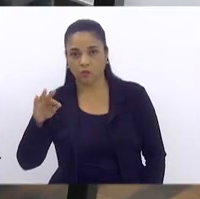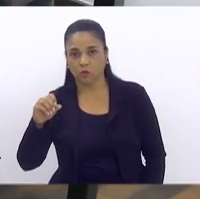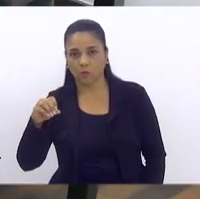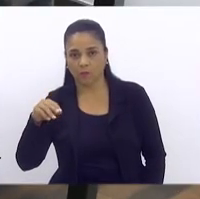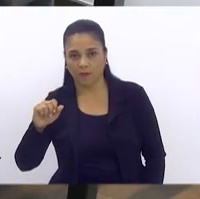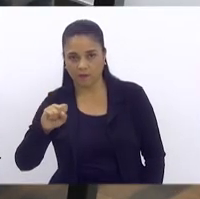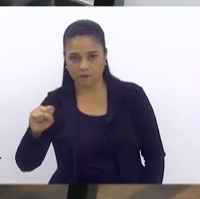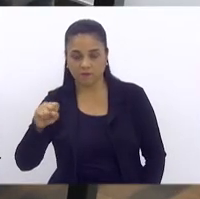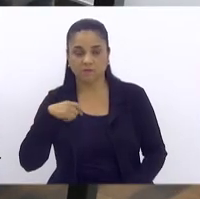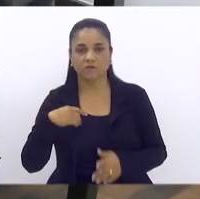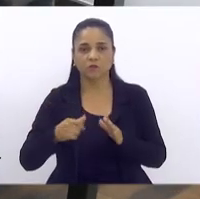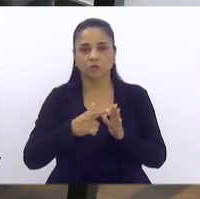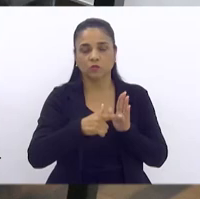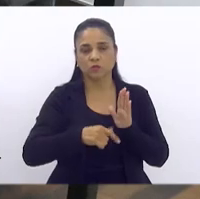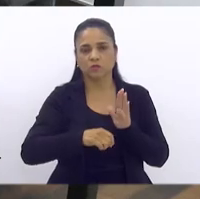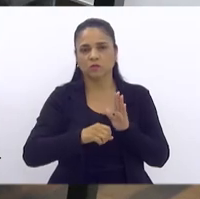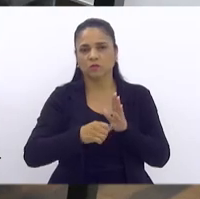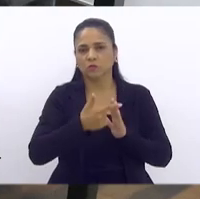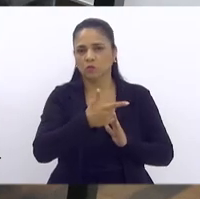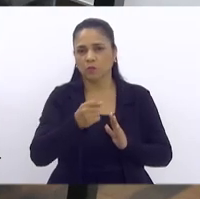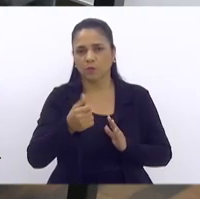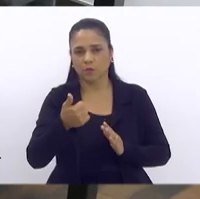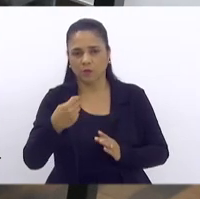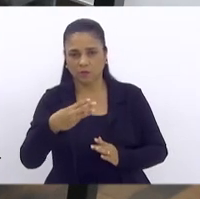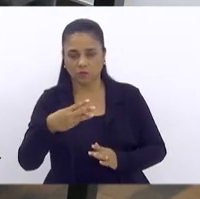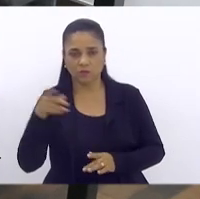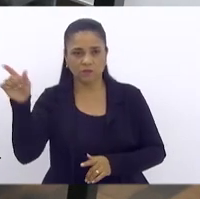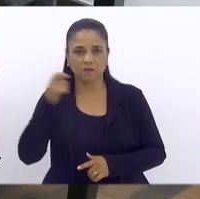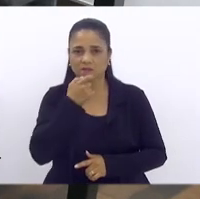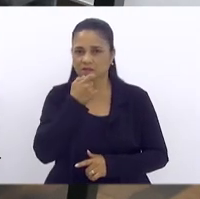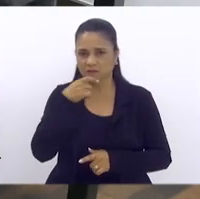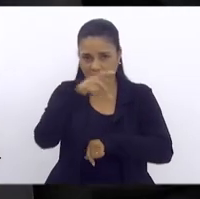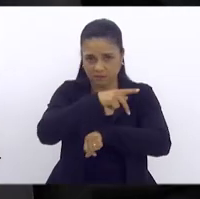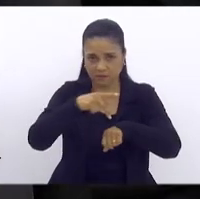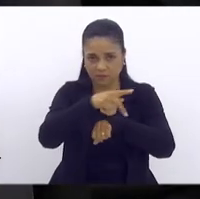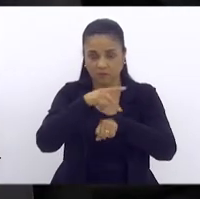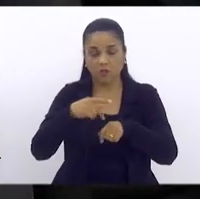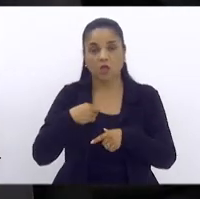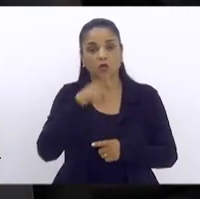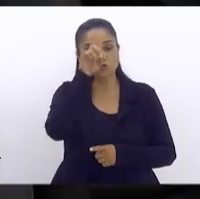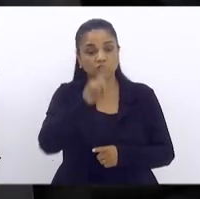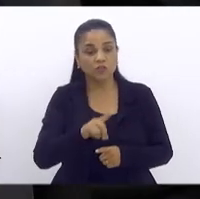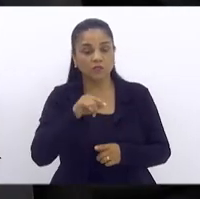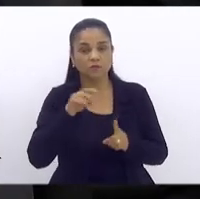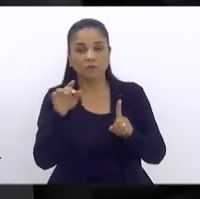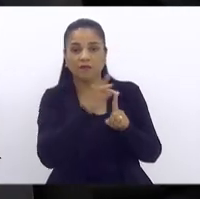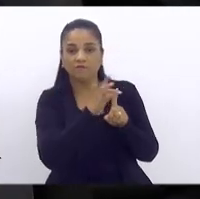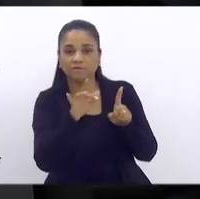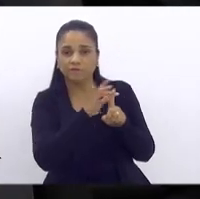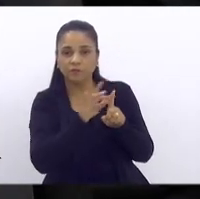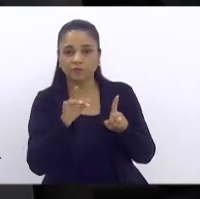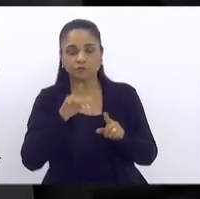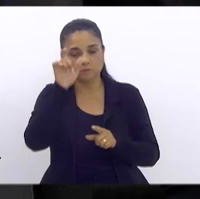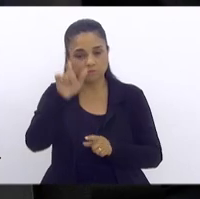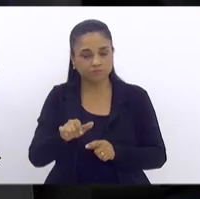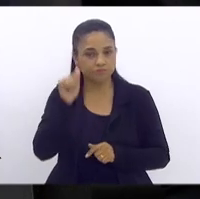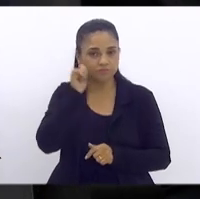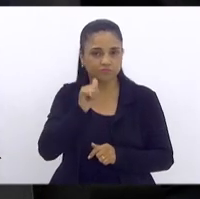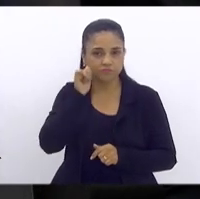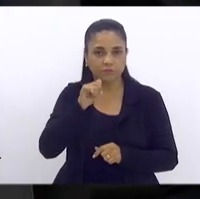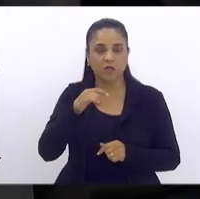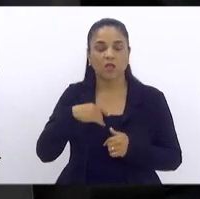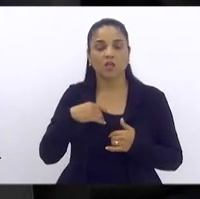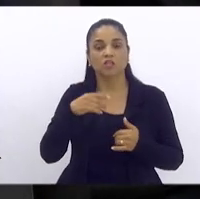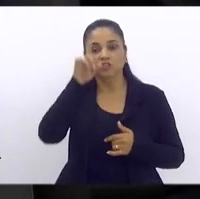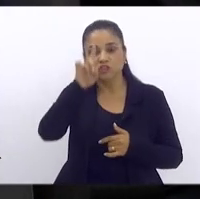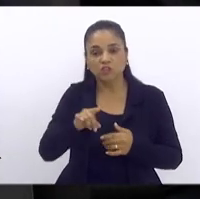né? É a chamada Clare's Law, lá na Inglaterra e País de Gales. Exatamente isso, é o direito da vítima, de uma mulher em geral, ter direito à